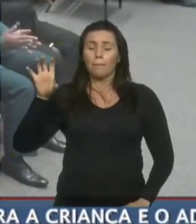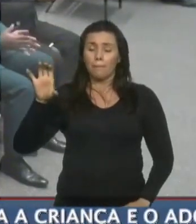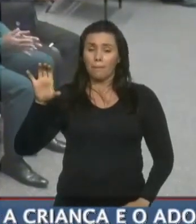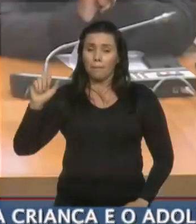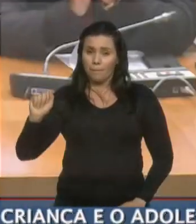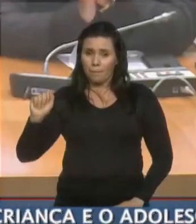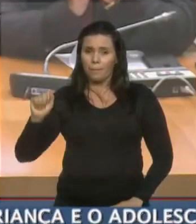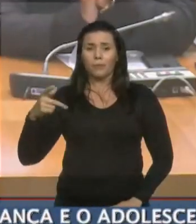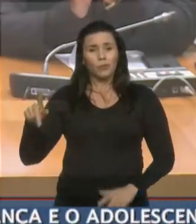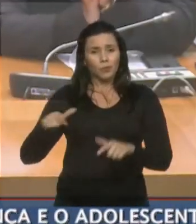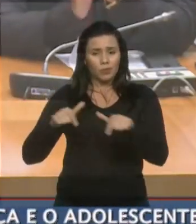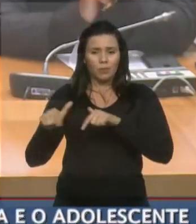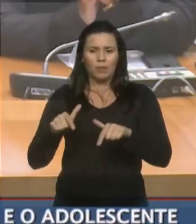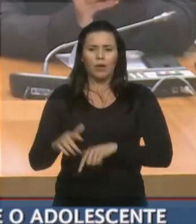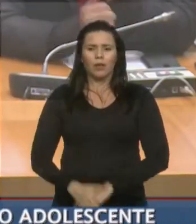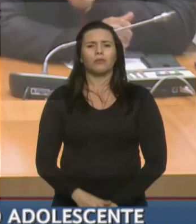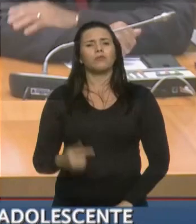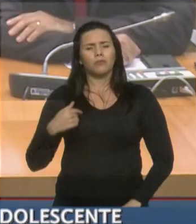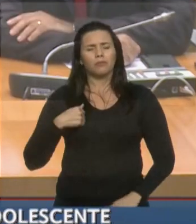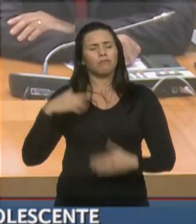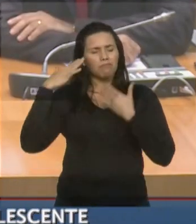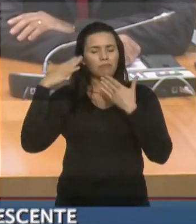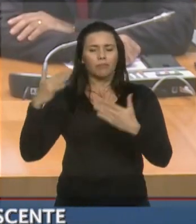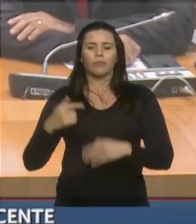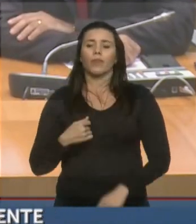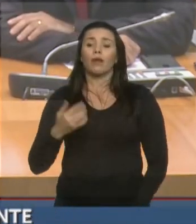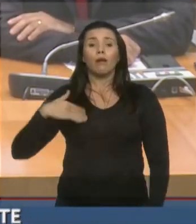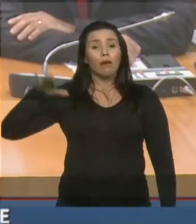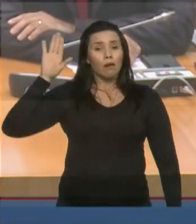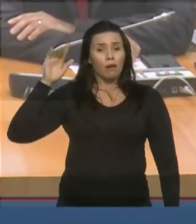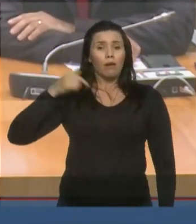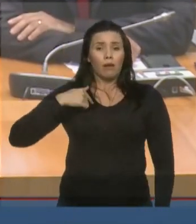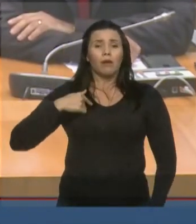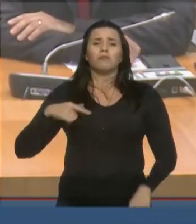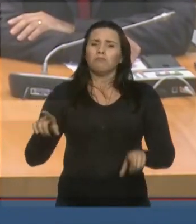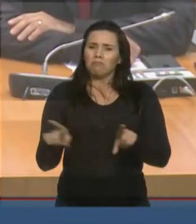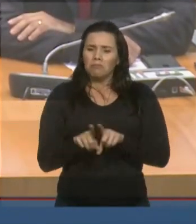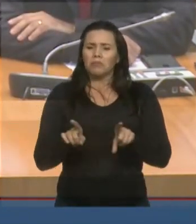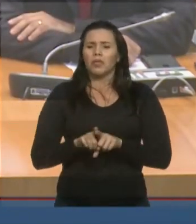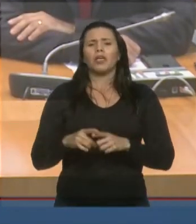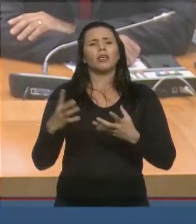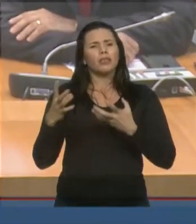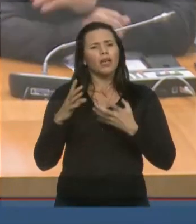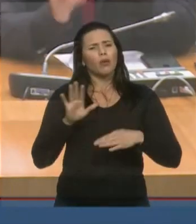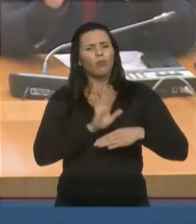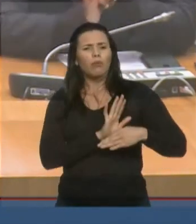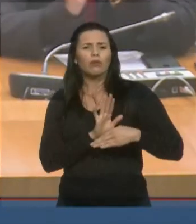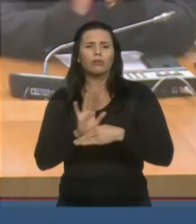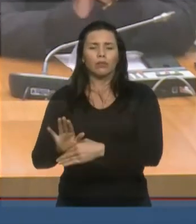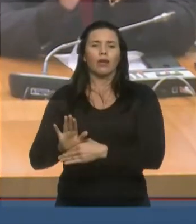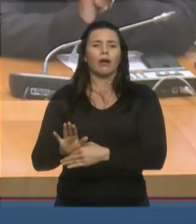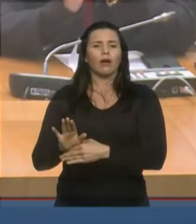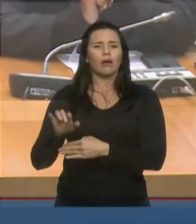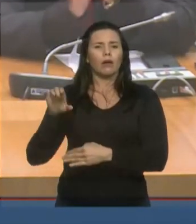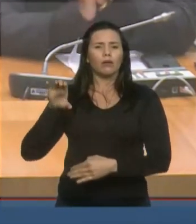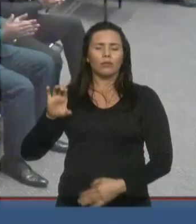Brilhante iniciativa. Eu quero aqui também me propor a contribuir com algo para que possa ser feita essa